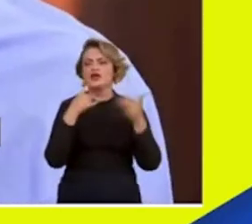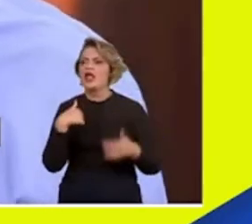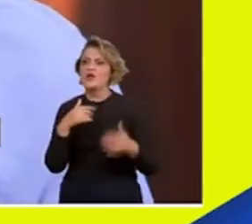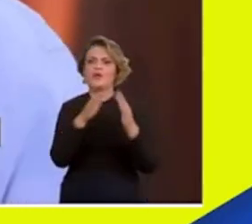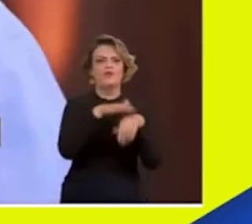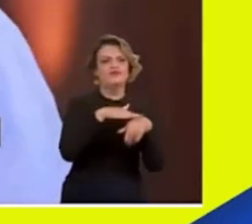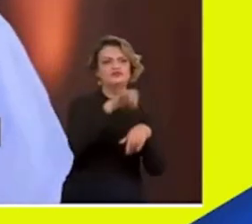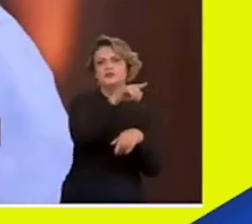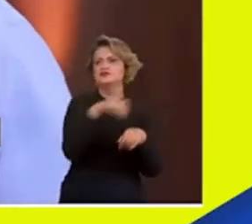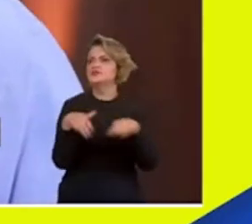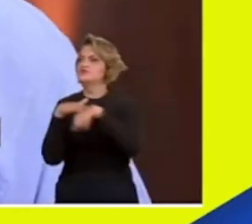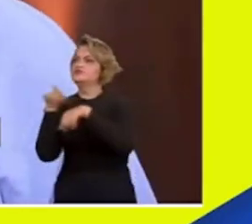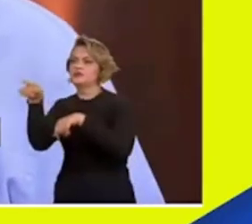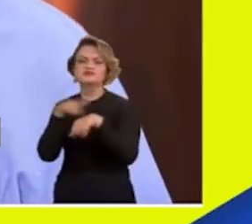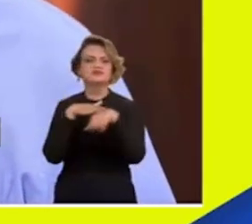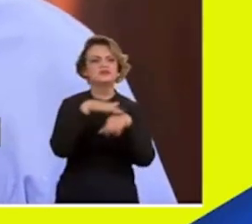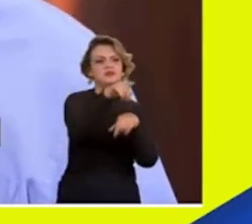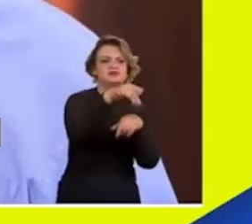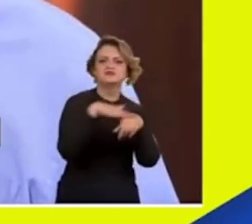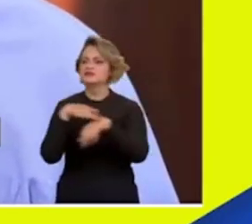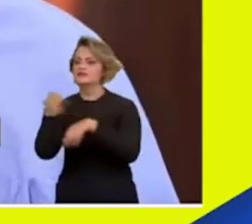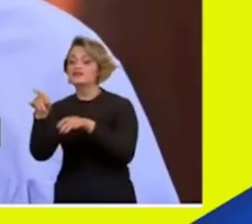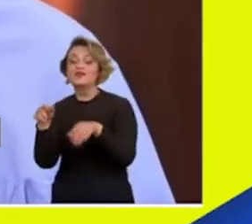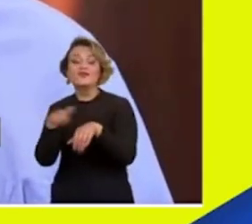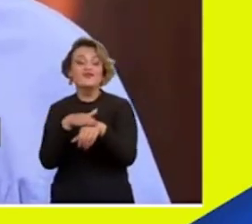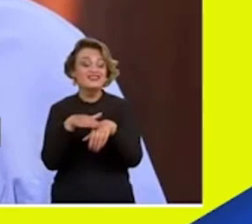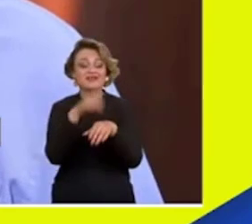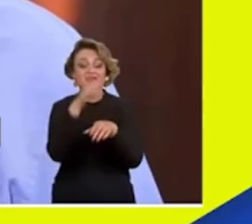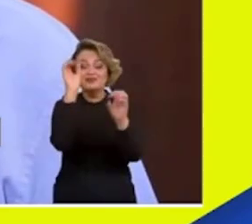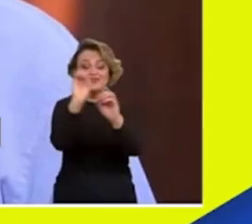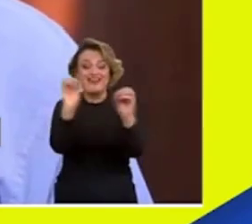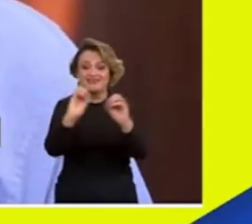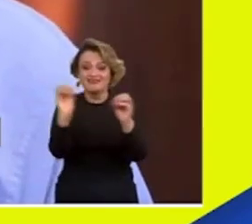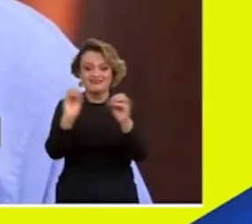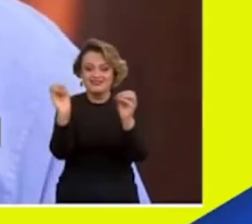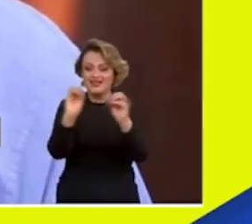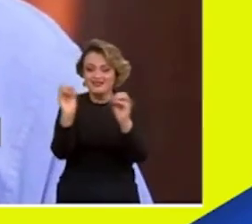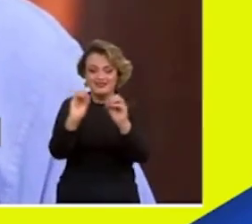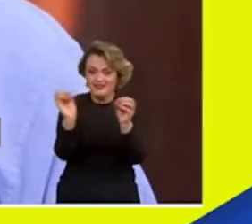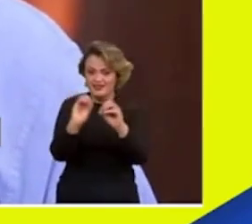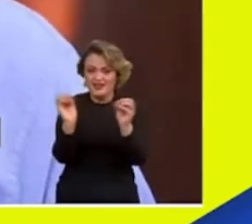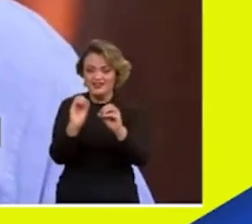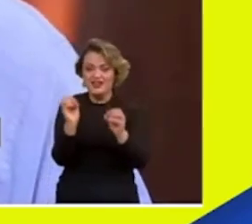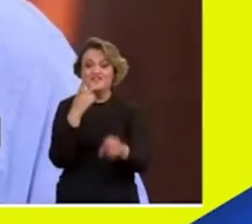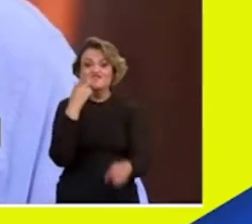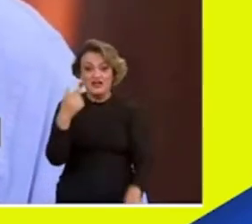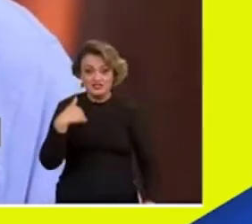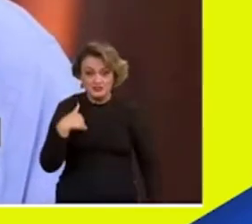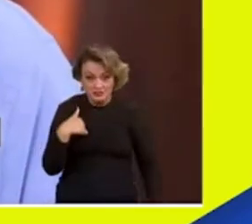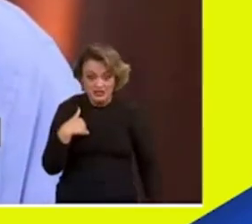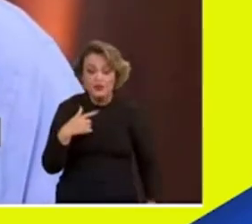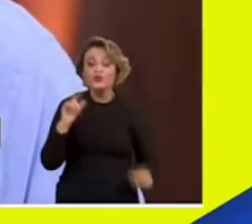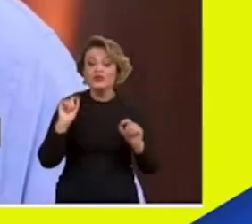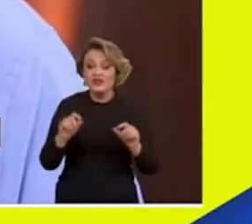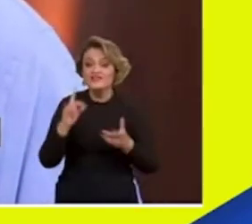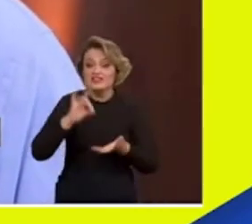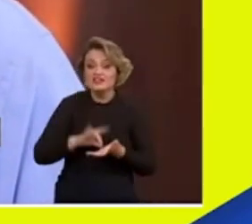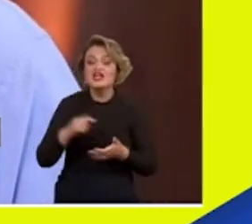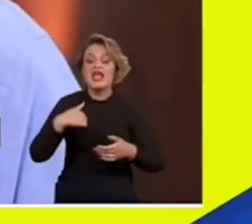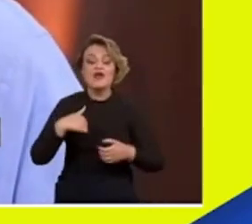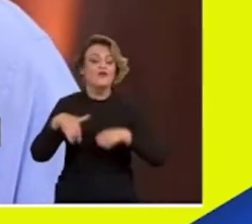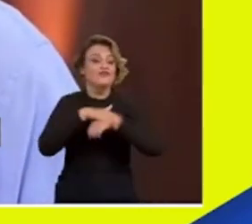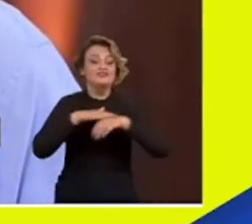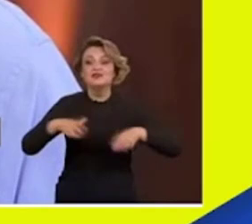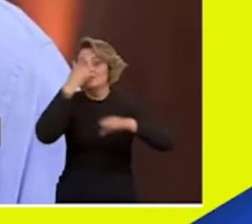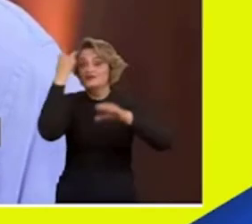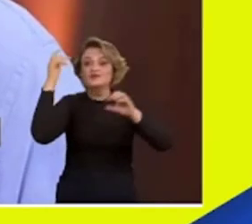Lula... Não conversei com ninguém. Por favor, se tiverem que falar de mim, fala o seguinte: o presidente não conversou com ninguém. Se tiver gente